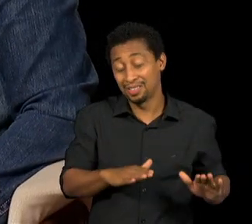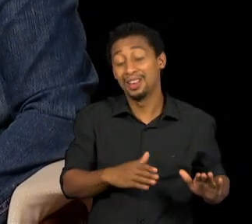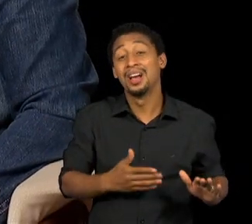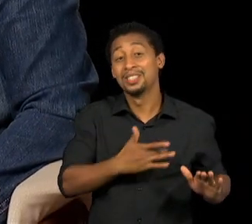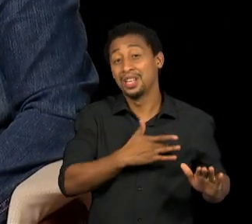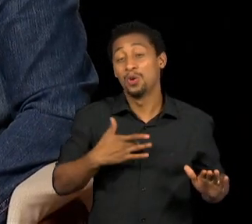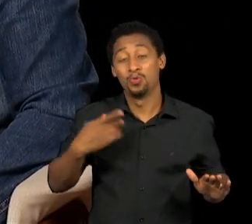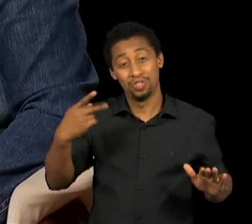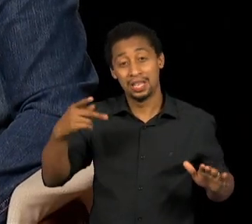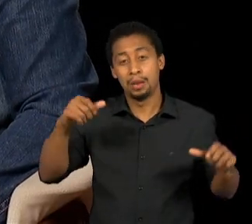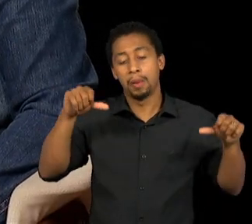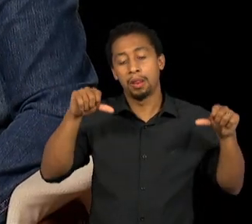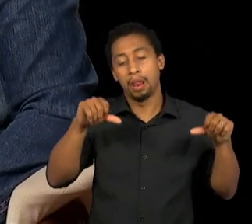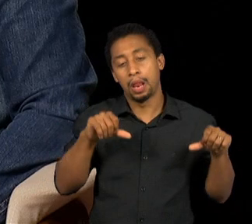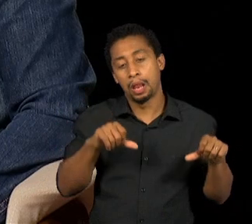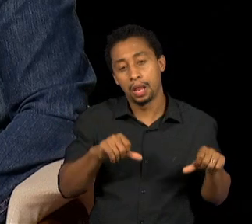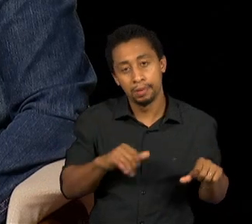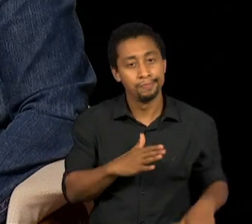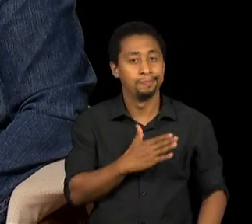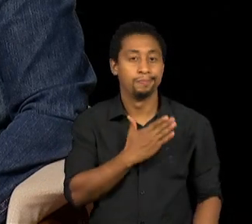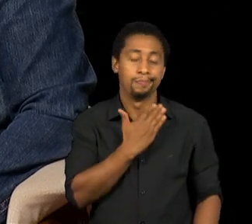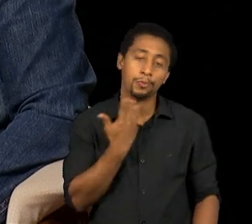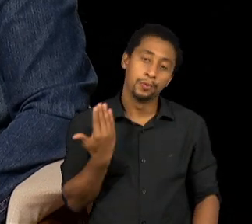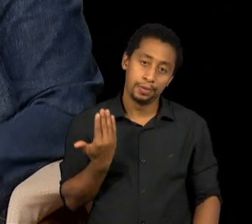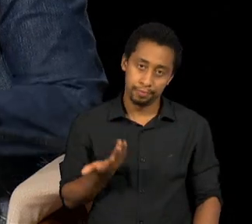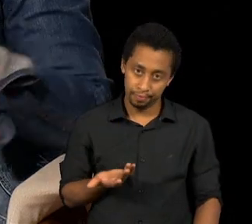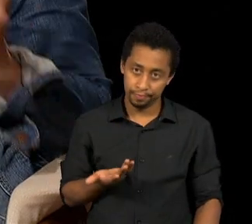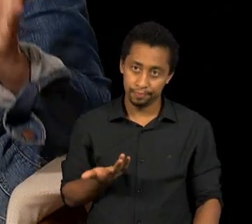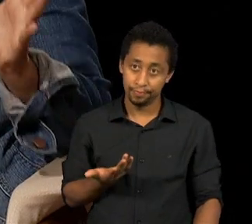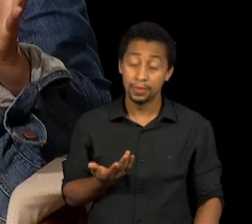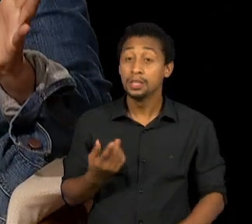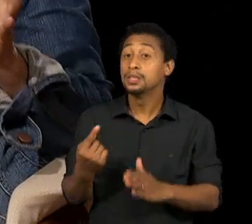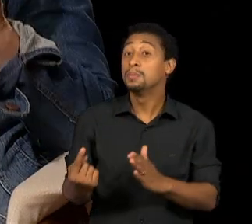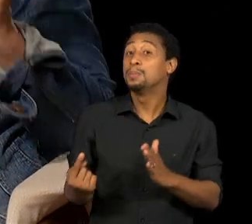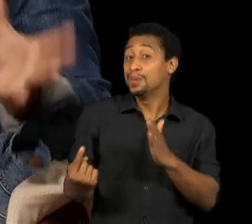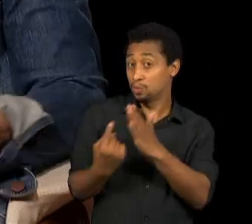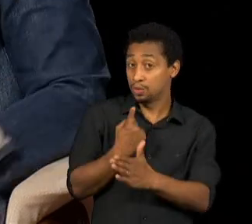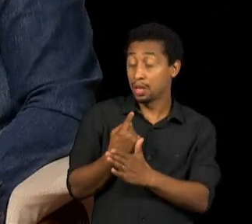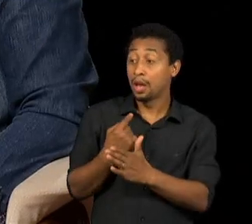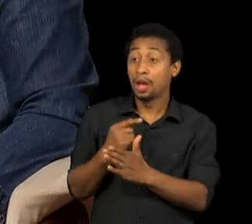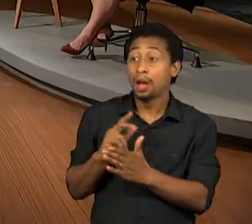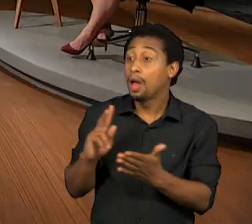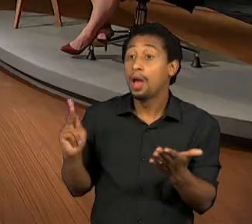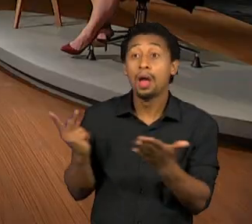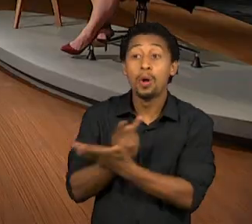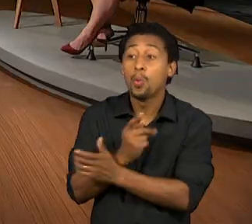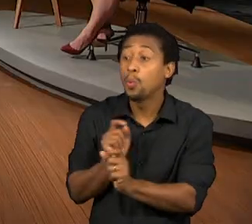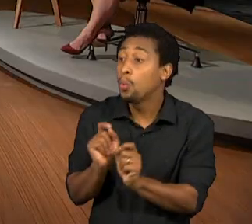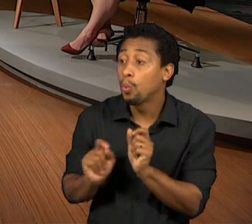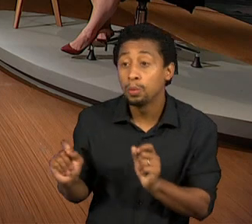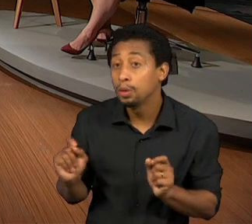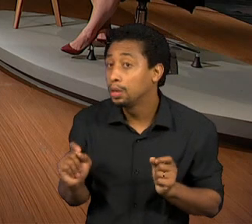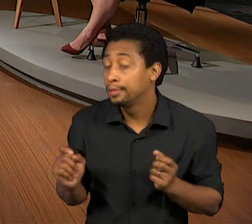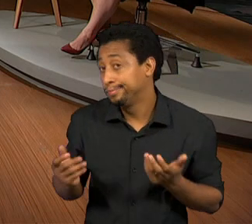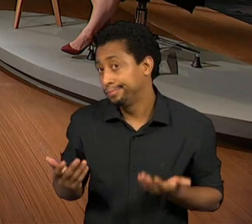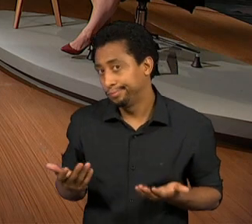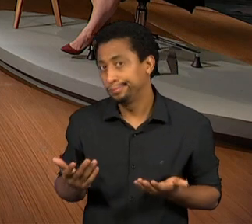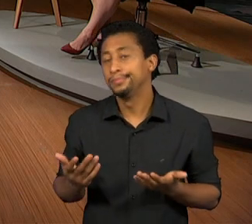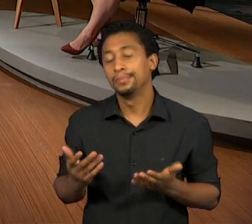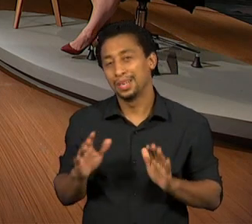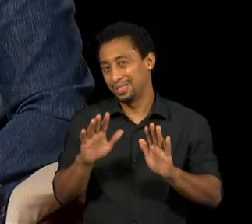perguntarem onde foi o erro de tudo isso, de tudo que eu passei, eu digo, foi quando o